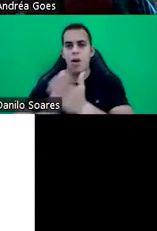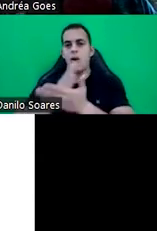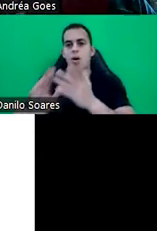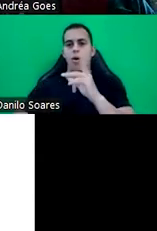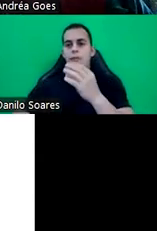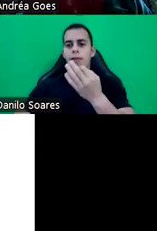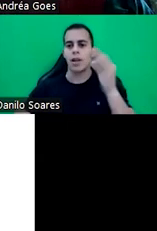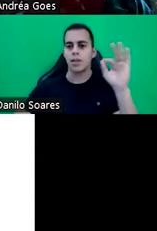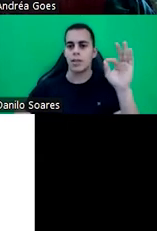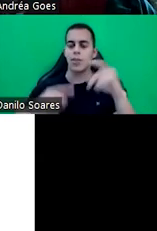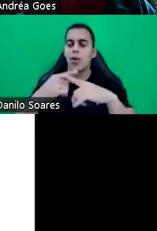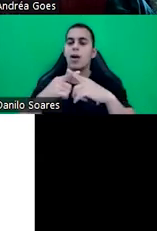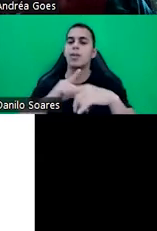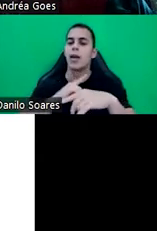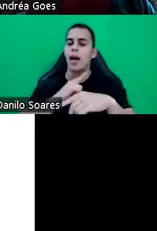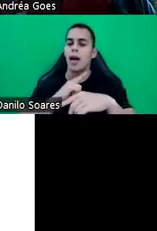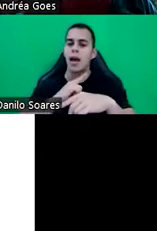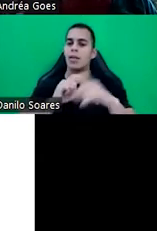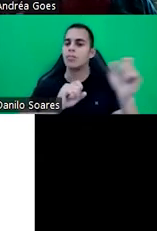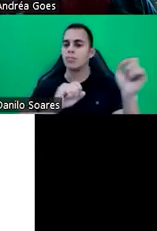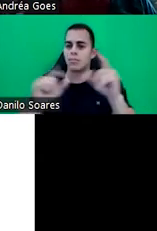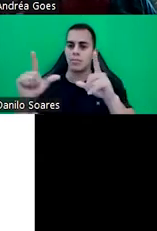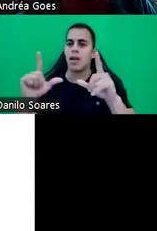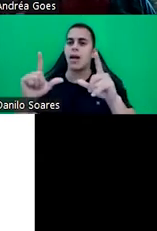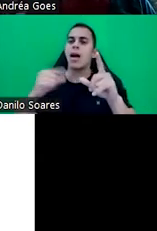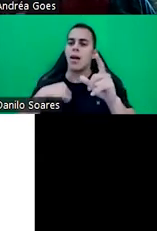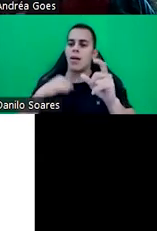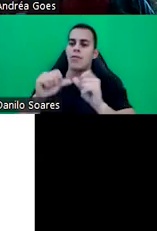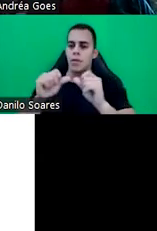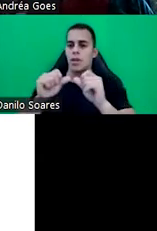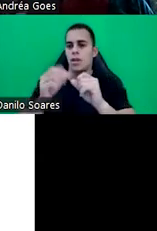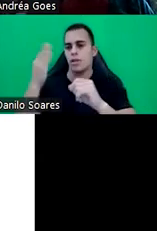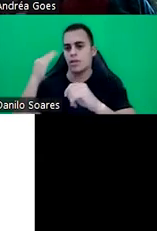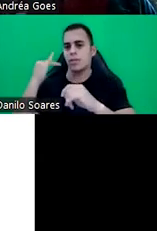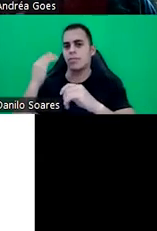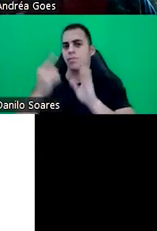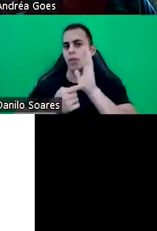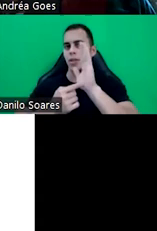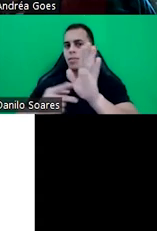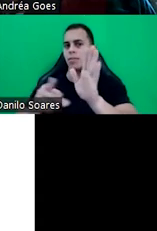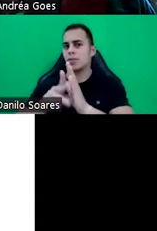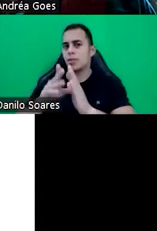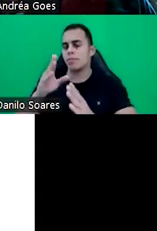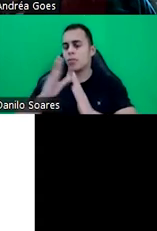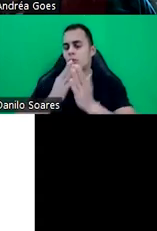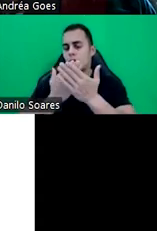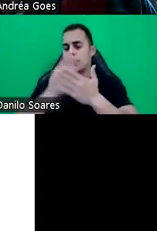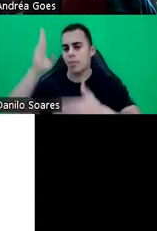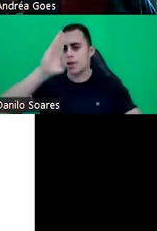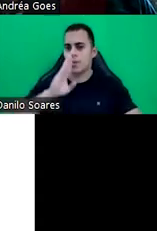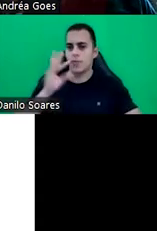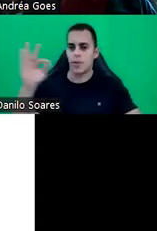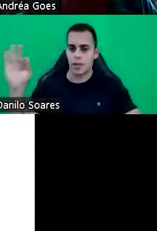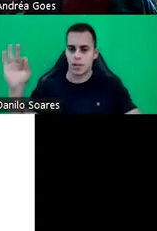porque eu peguei alguns slides de uma apresentação que eu fiz para o Colégio Brasil-França. Então,